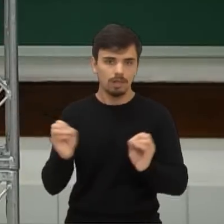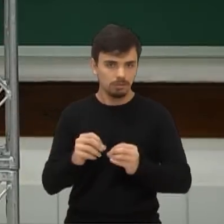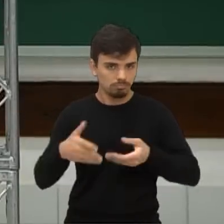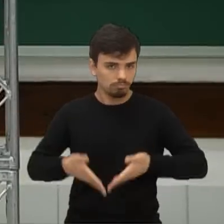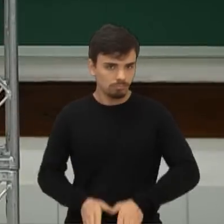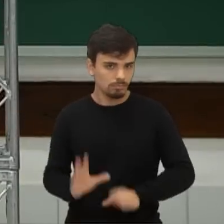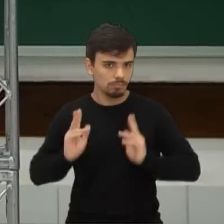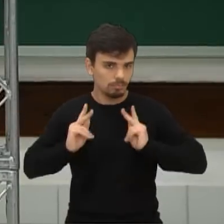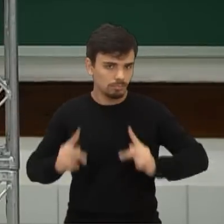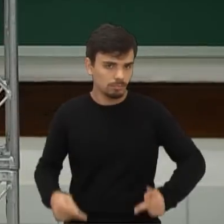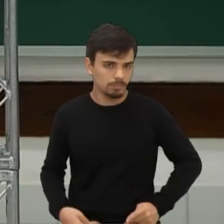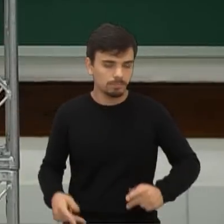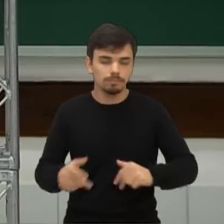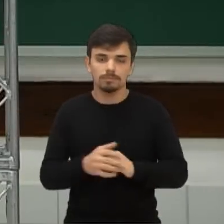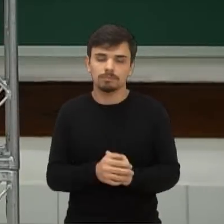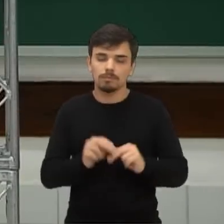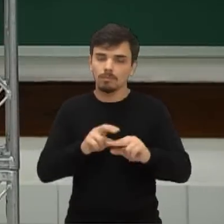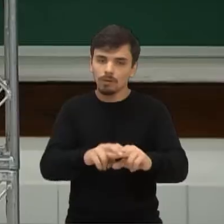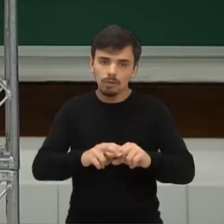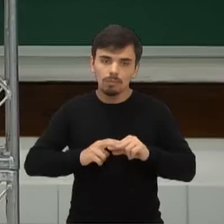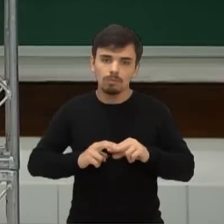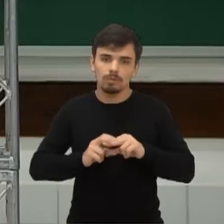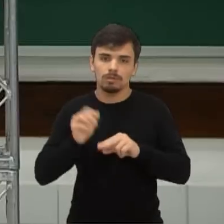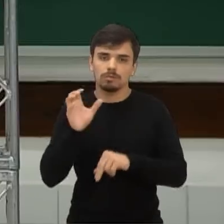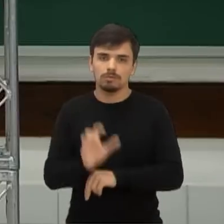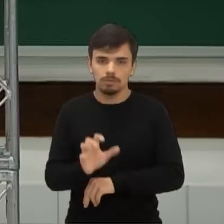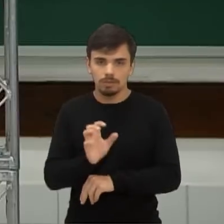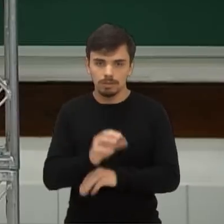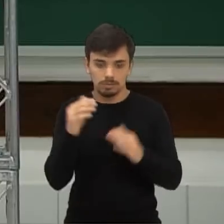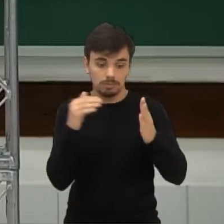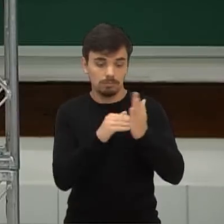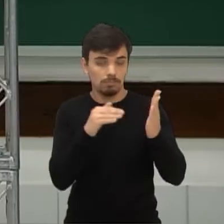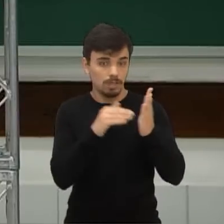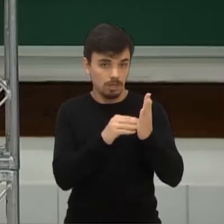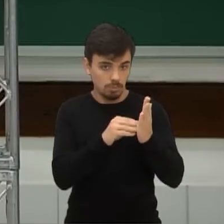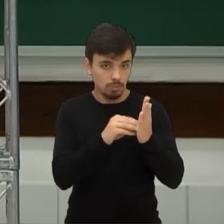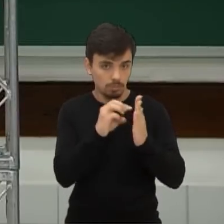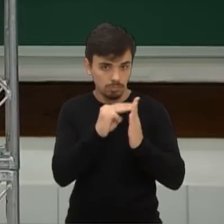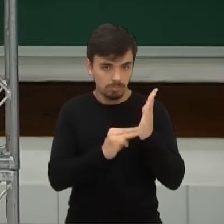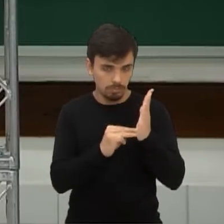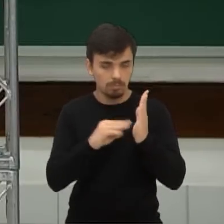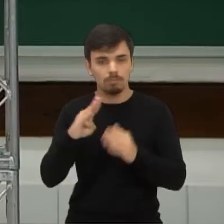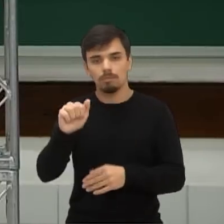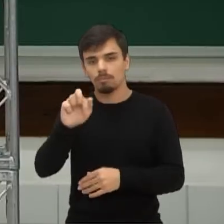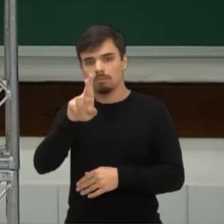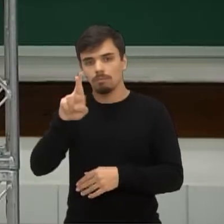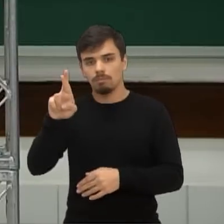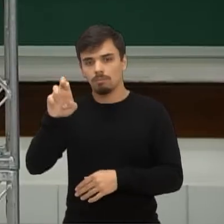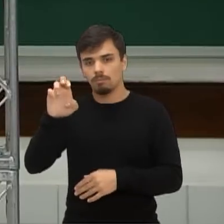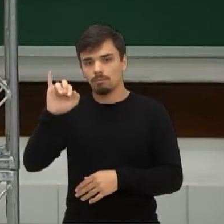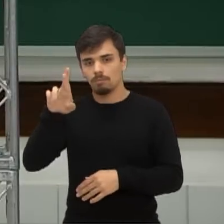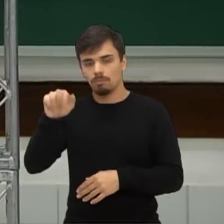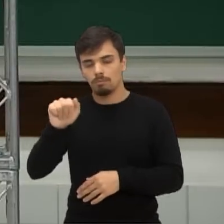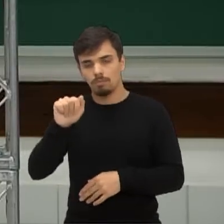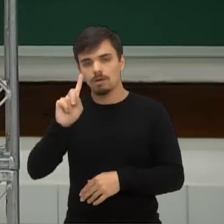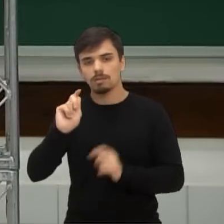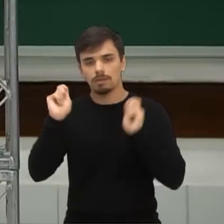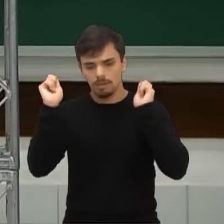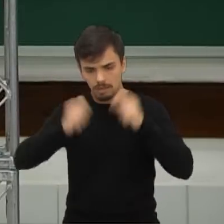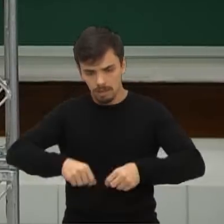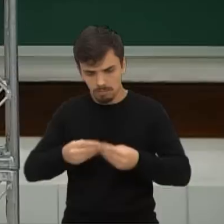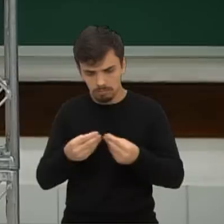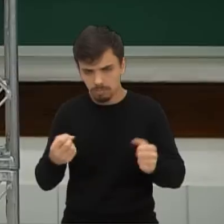gravidez. Esses métodos chamados de barreira, eles costumam ser muito eficientes, tá? Então,